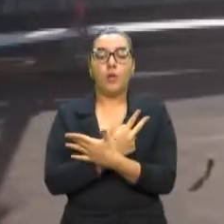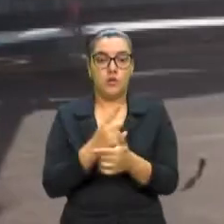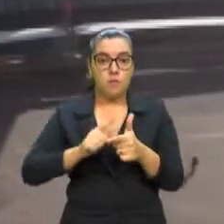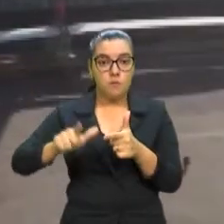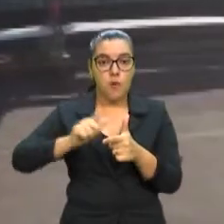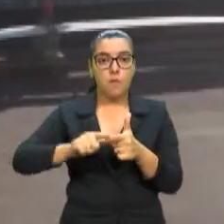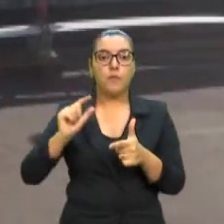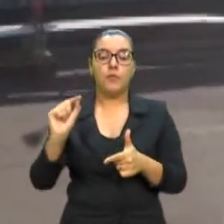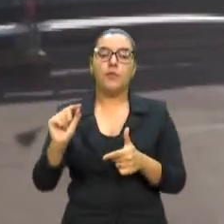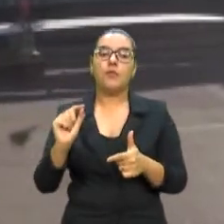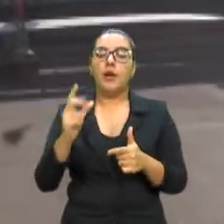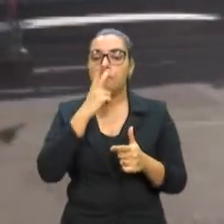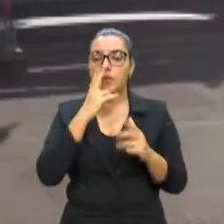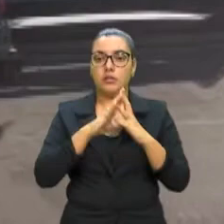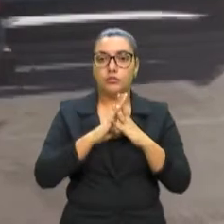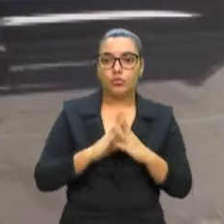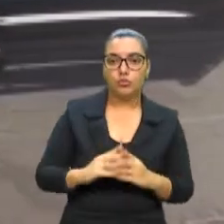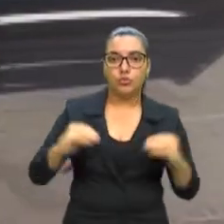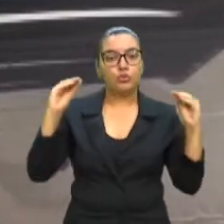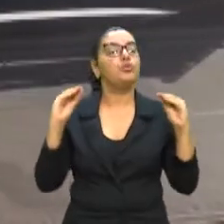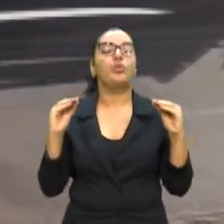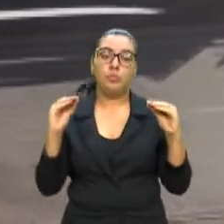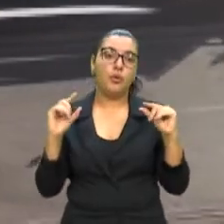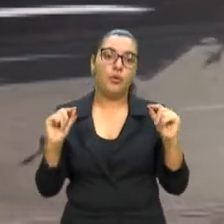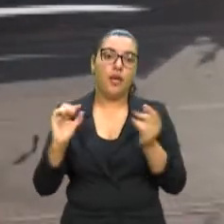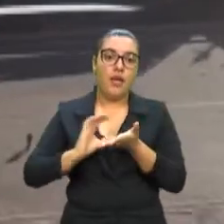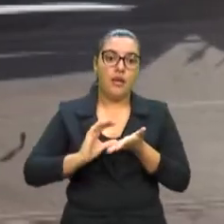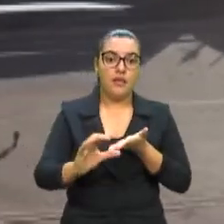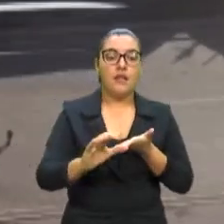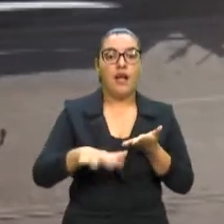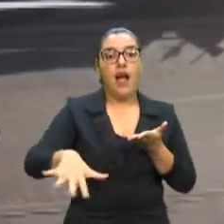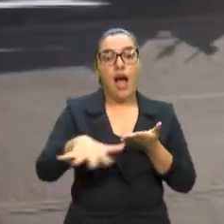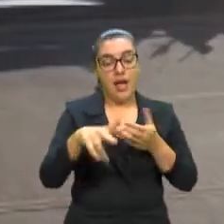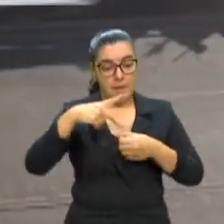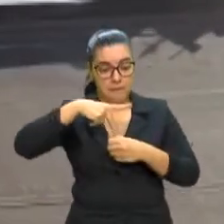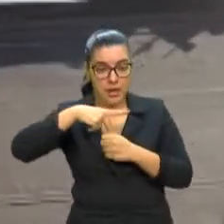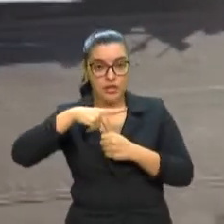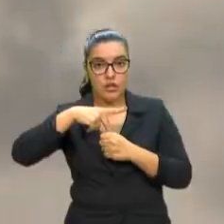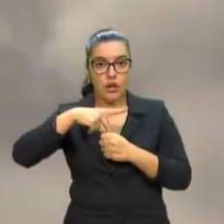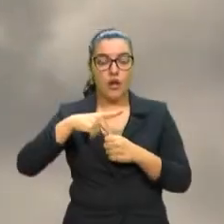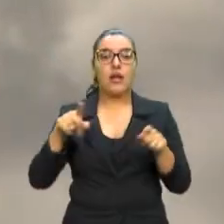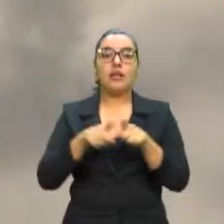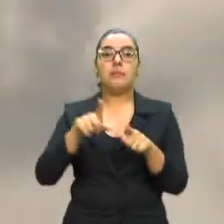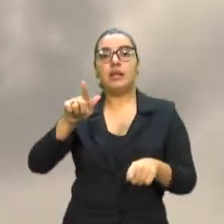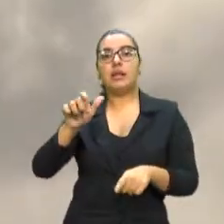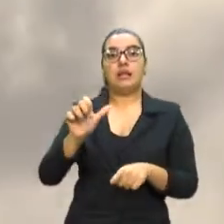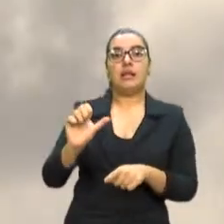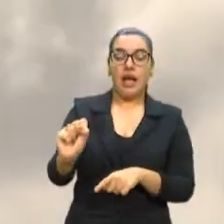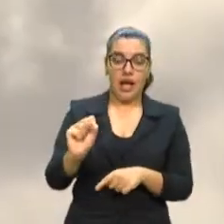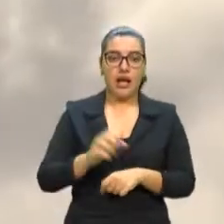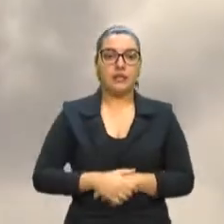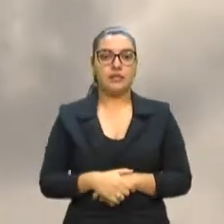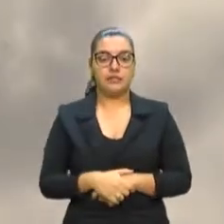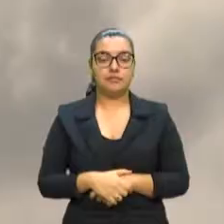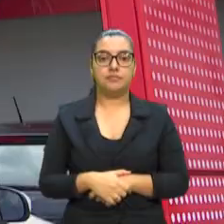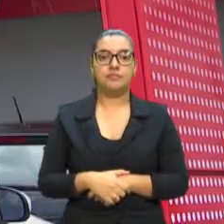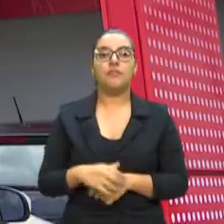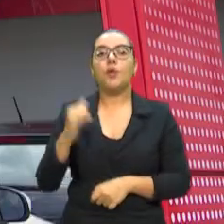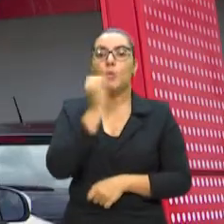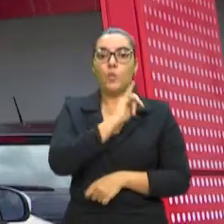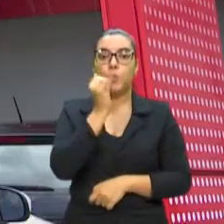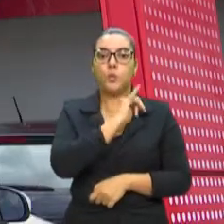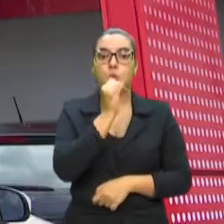foram o desaparecimento de investimentos na extração de petróleo e gás natural, fornecimento de energia